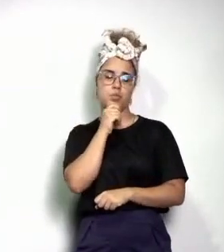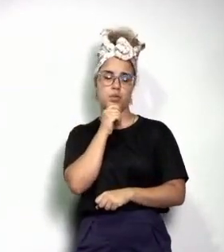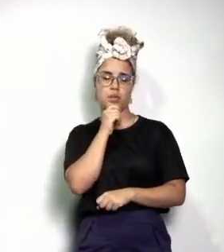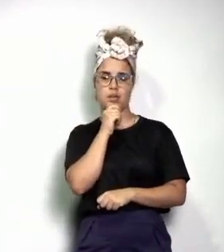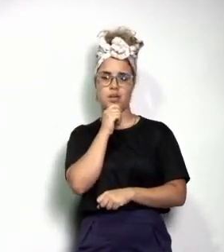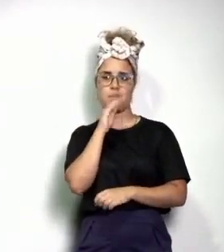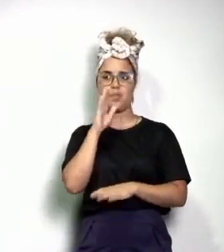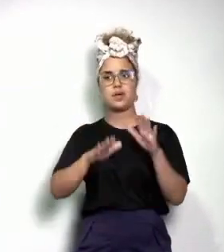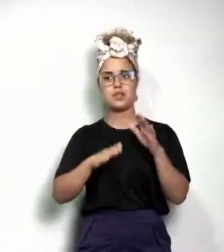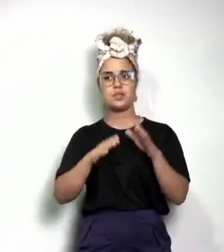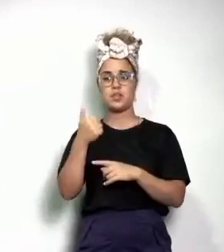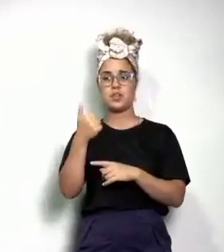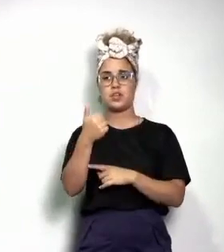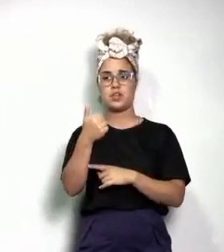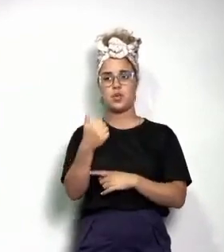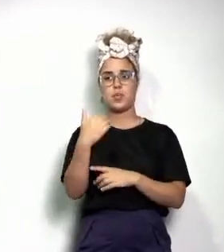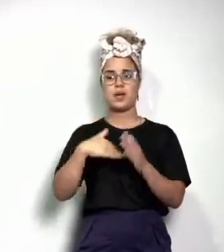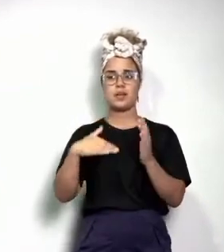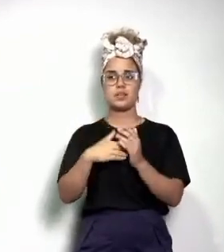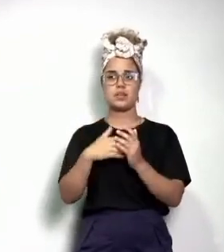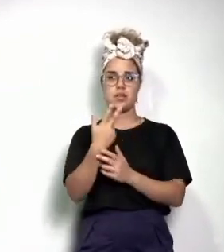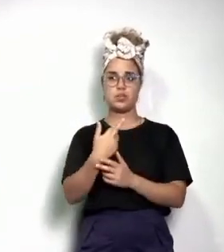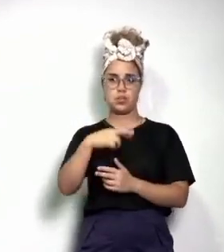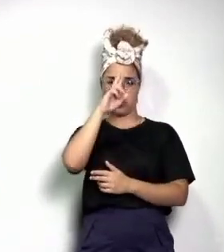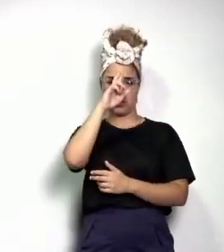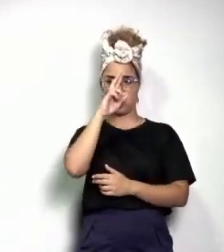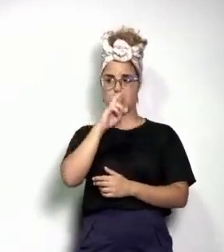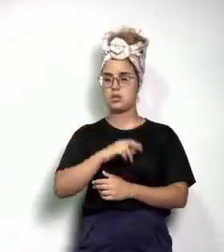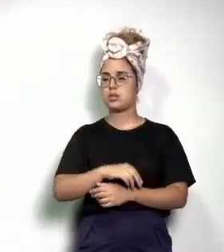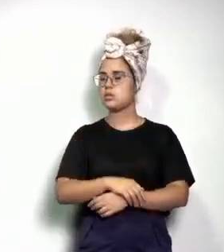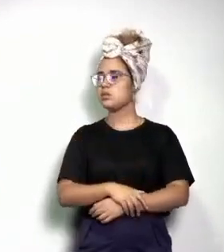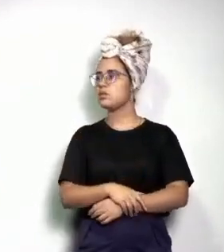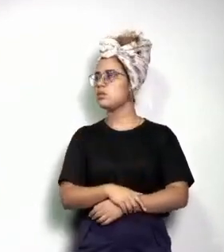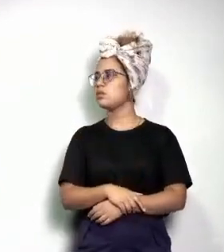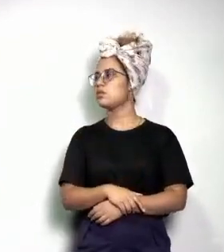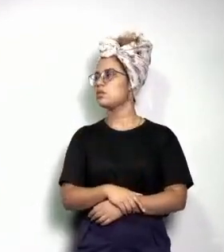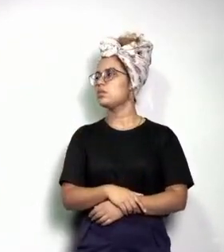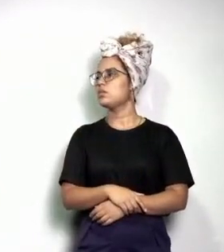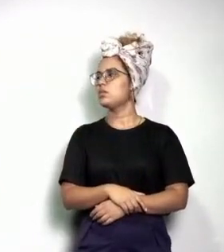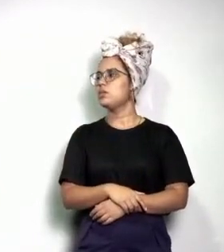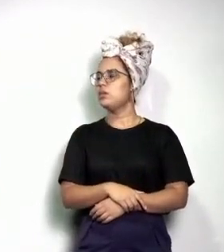provavelmente, entre 1 hora e 2 horas, dependendo de como for.